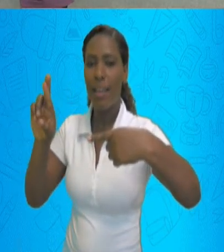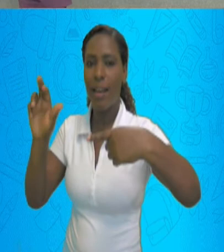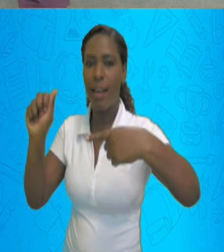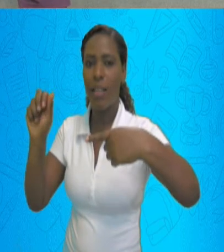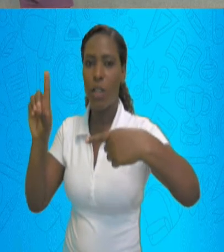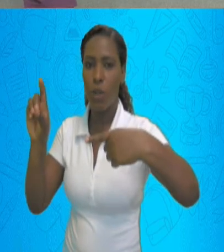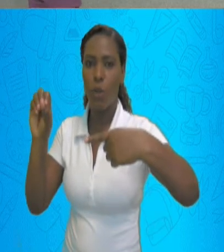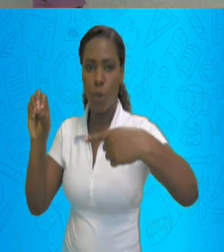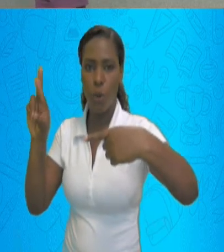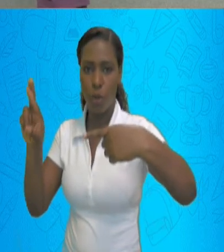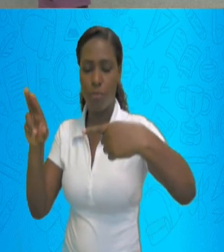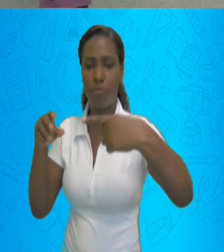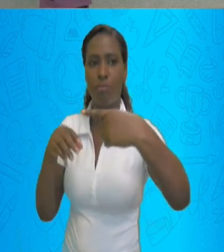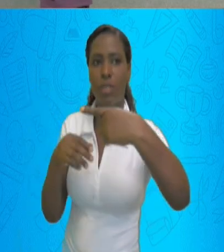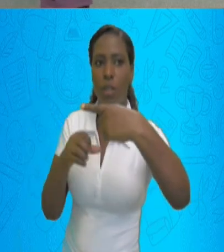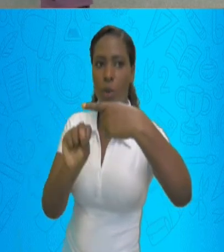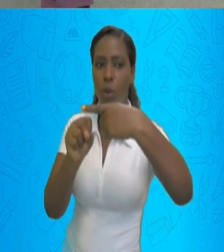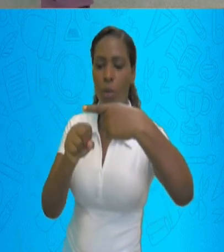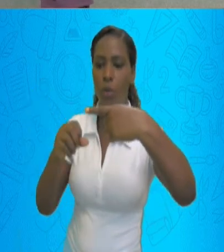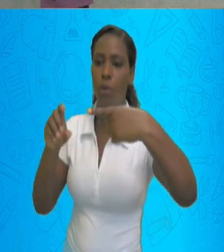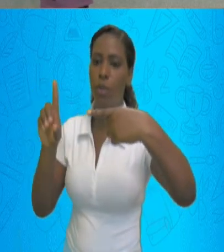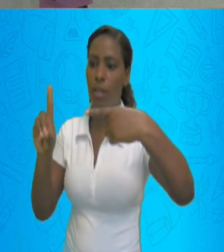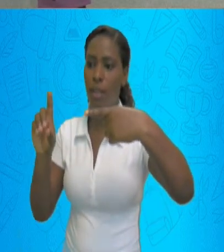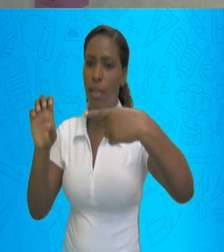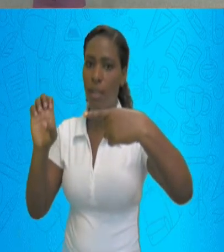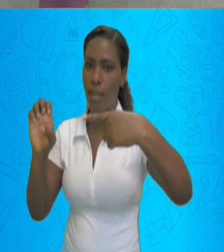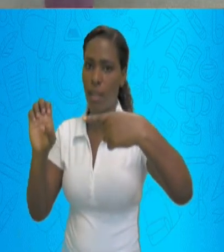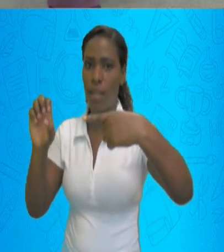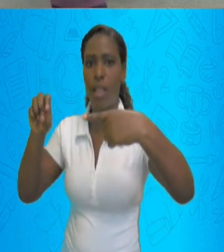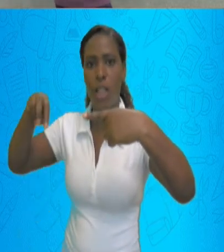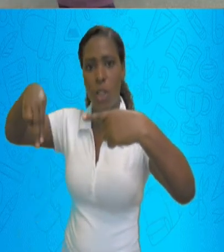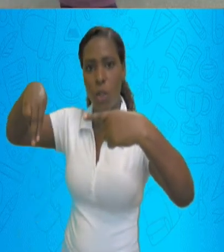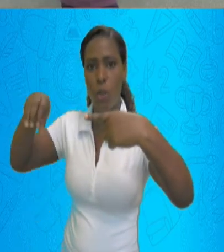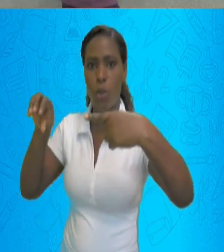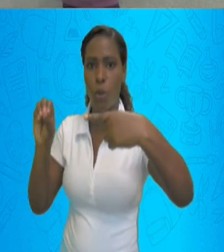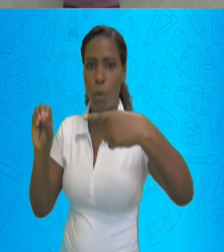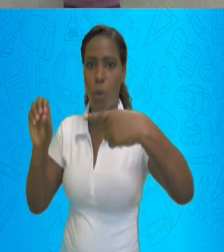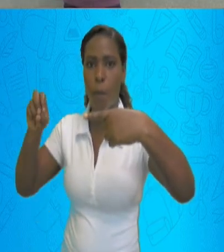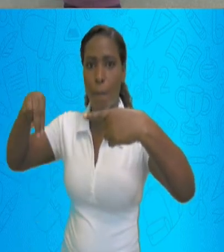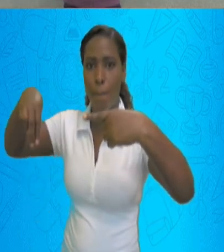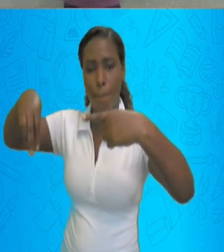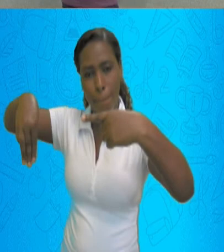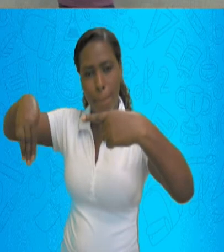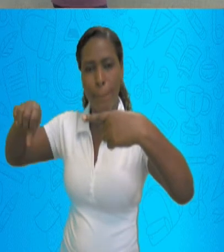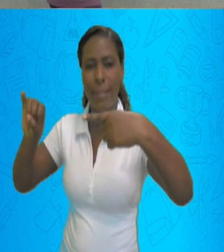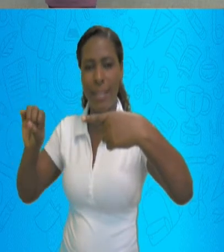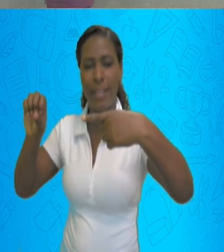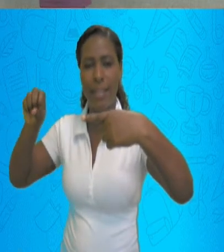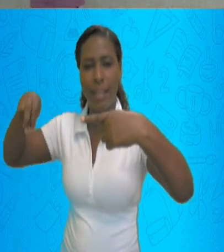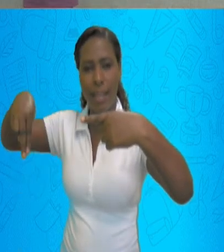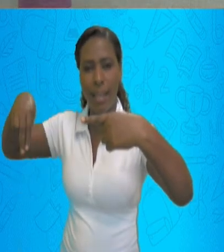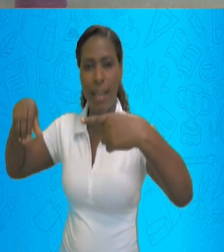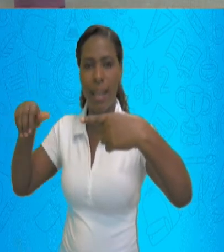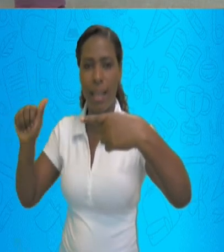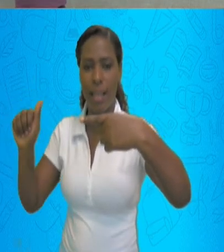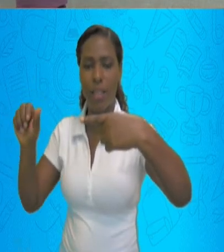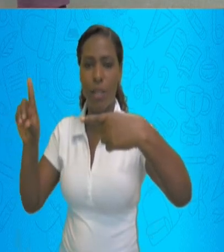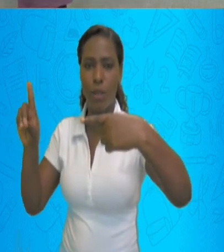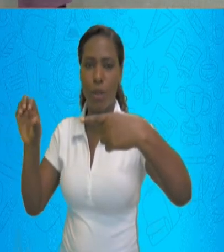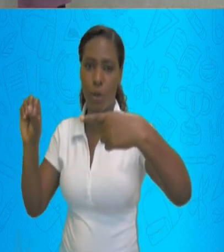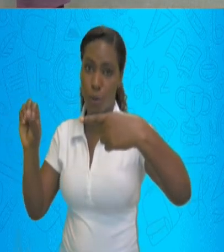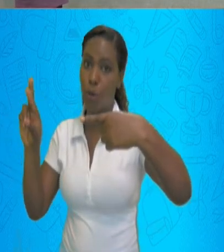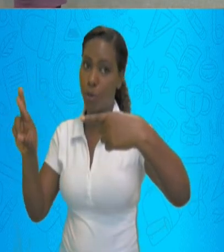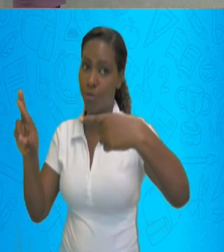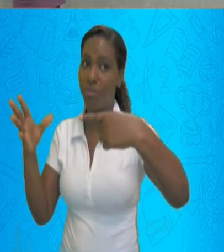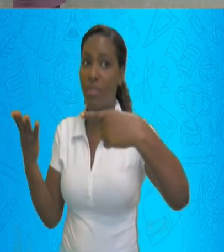fração, qual número indica o numerador? O número 2 está compondo